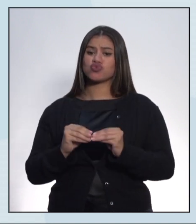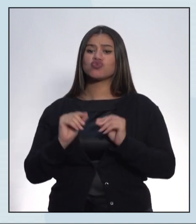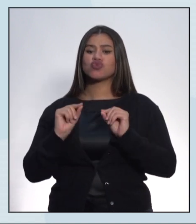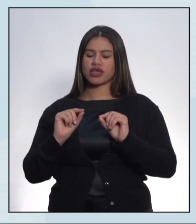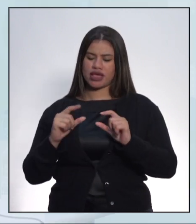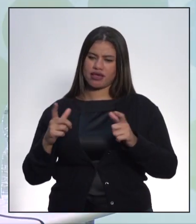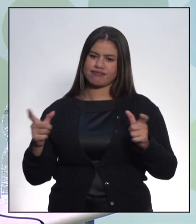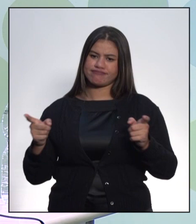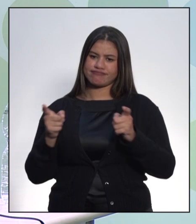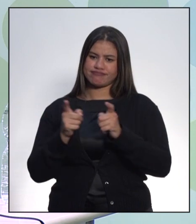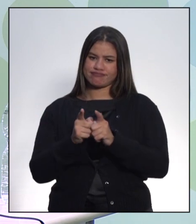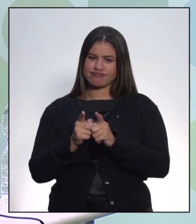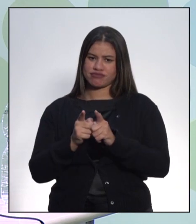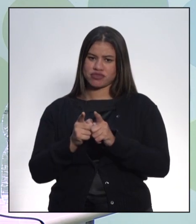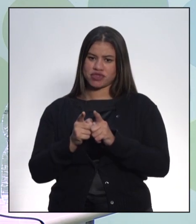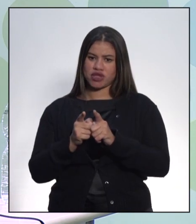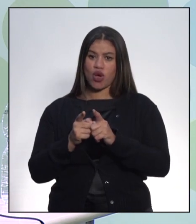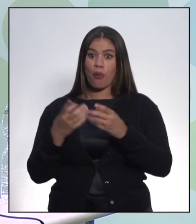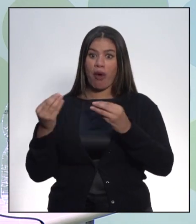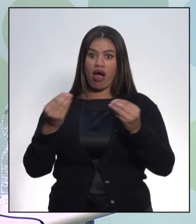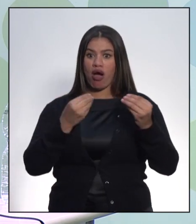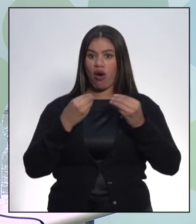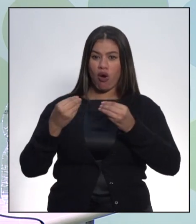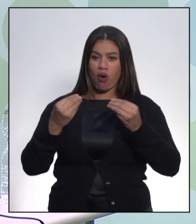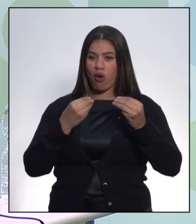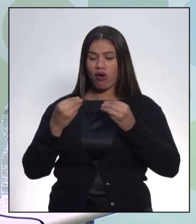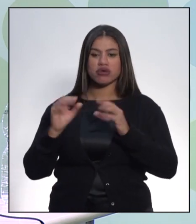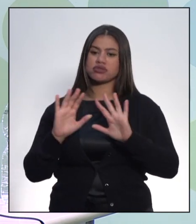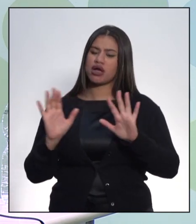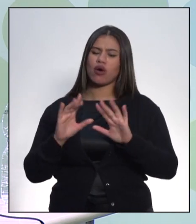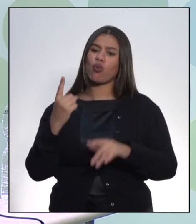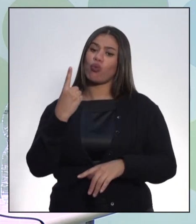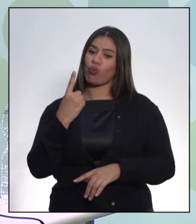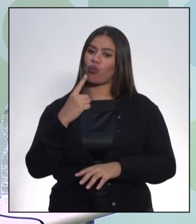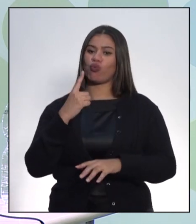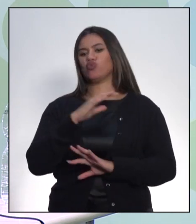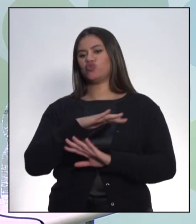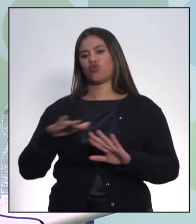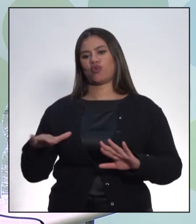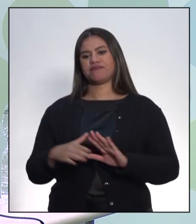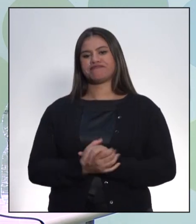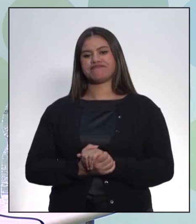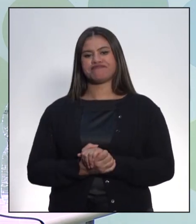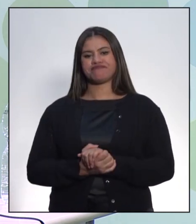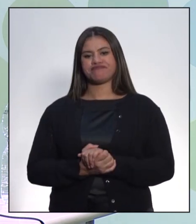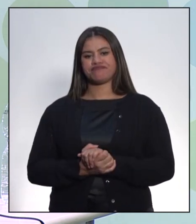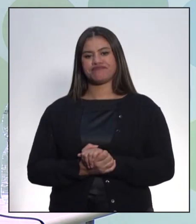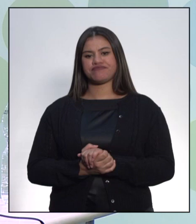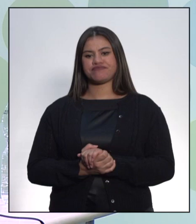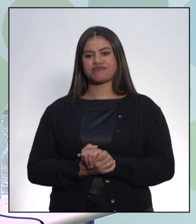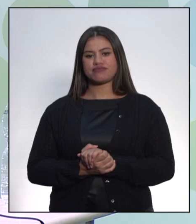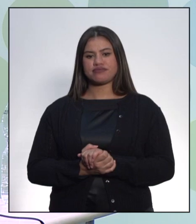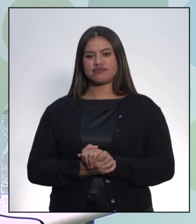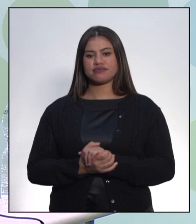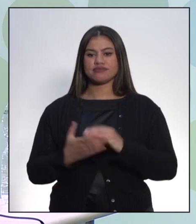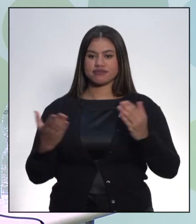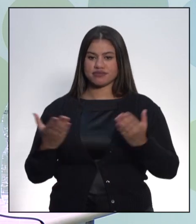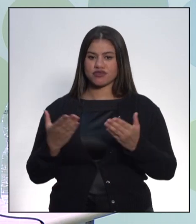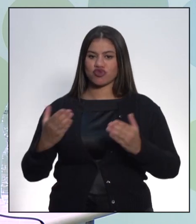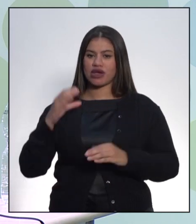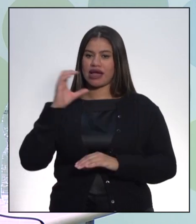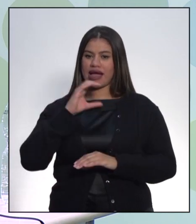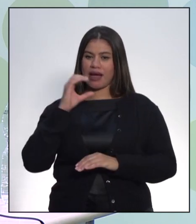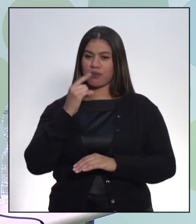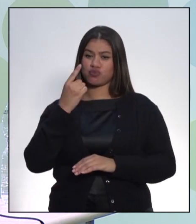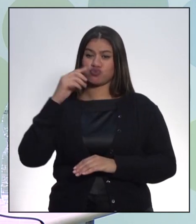um conflito. Não dá tempo de resolvermos outros conflitos num conto, né? Vamos agora, de maneira bem rápida, né?